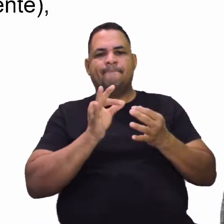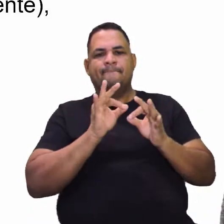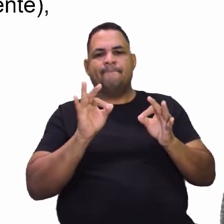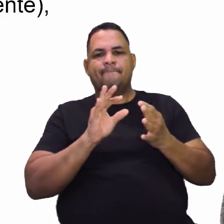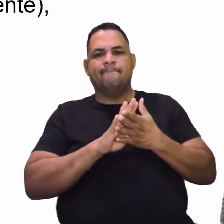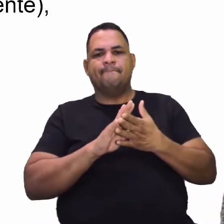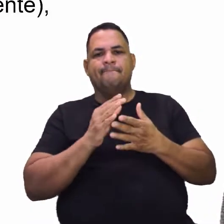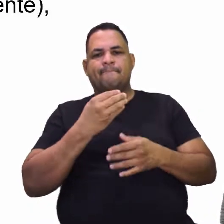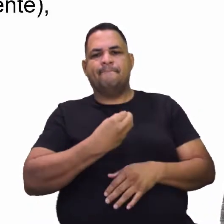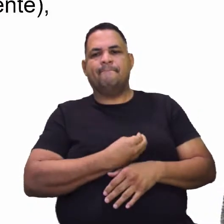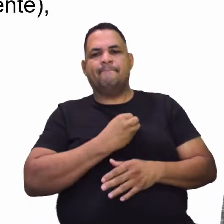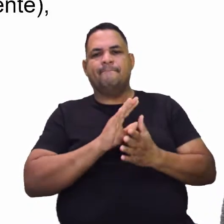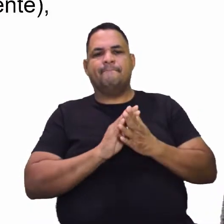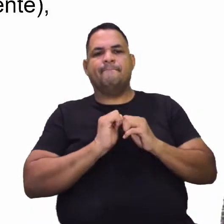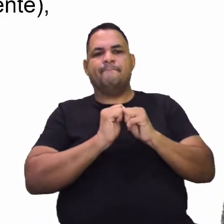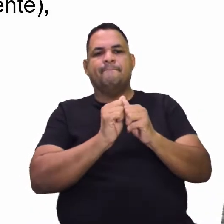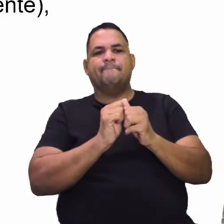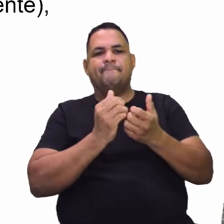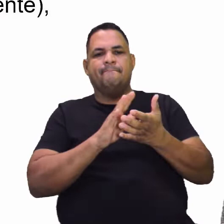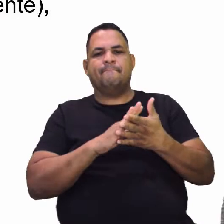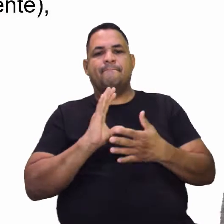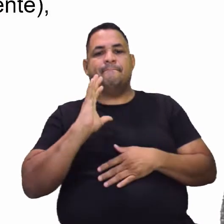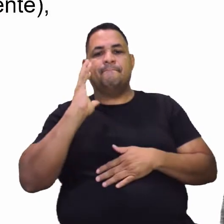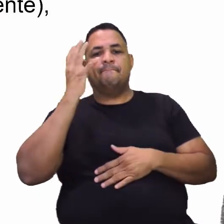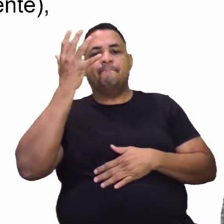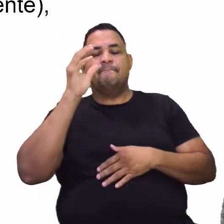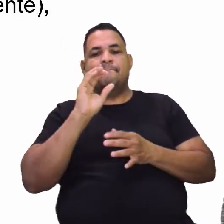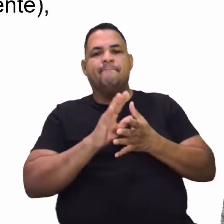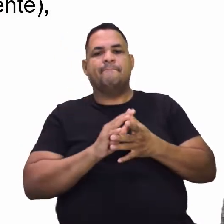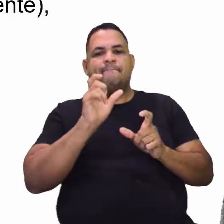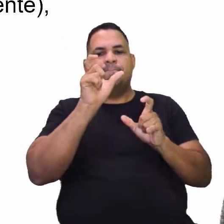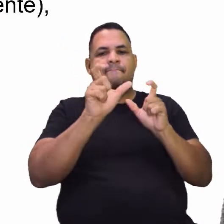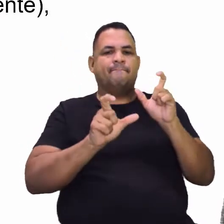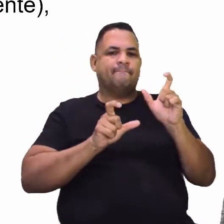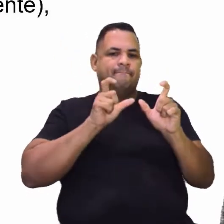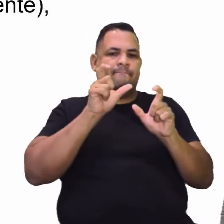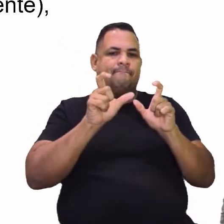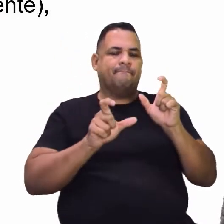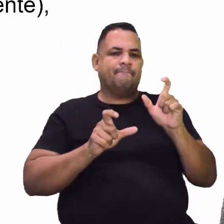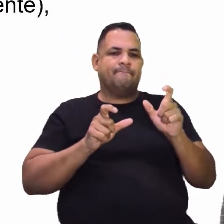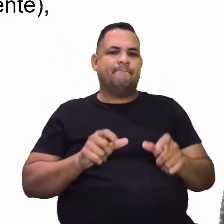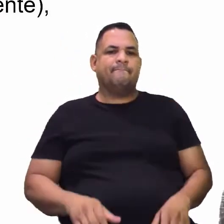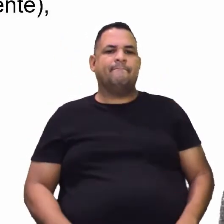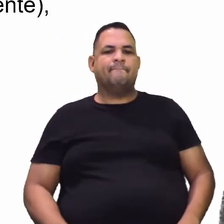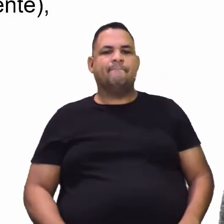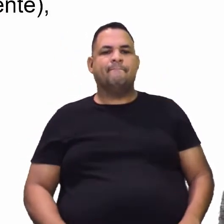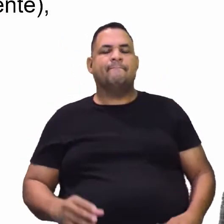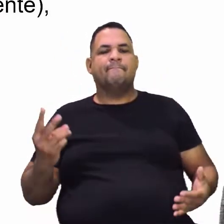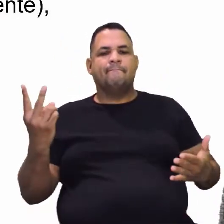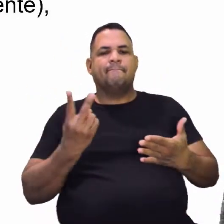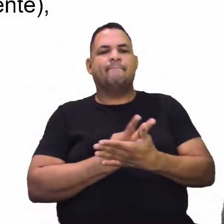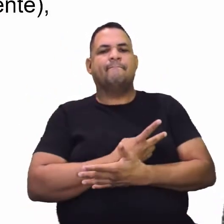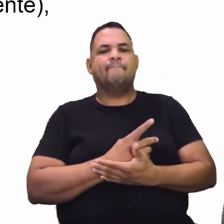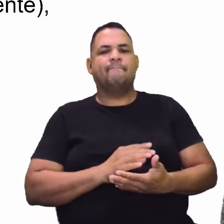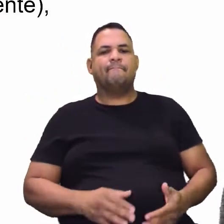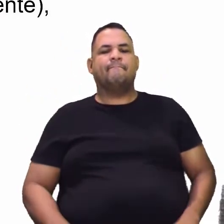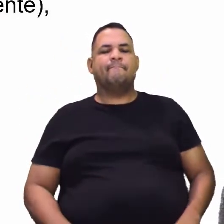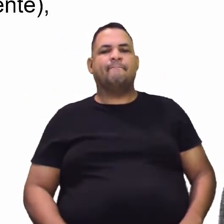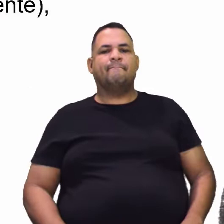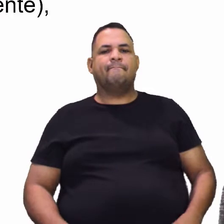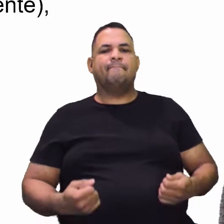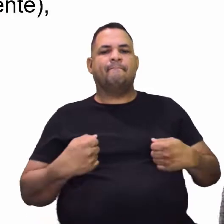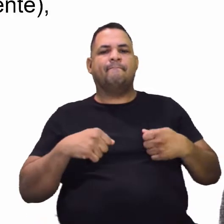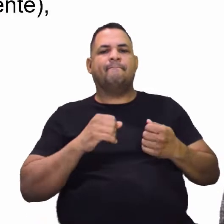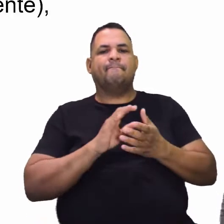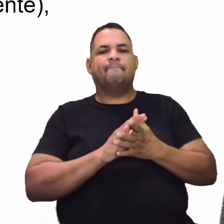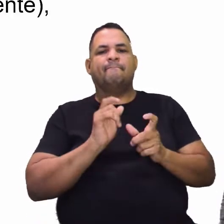geralmente acompanham as expressões de tempo. As frequências, né, como as coisas elas acontecem. Então,